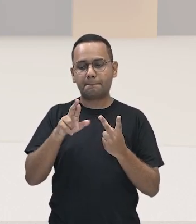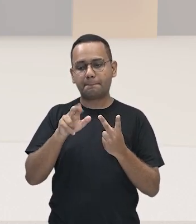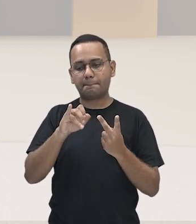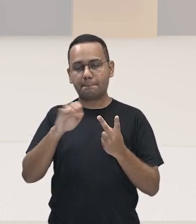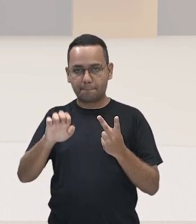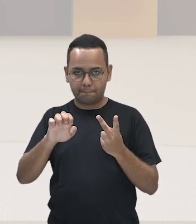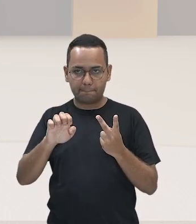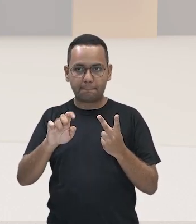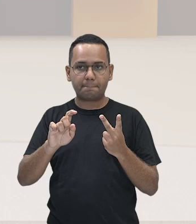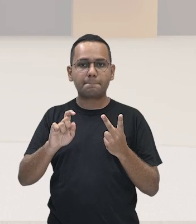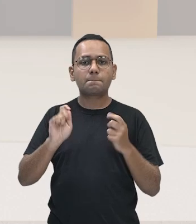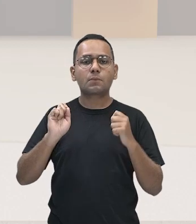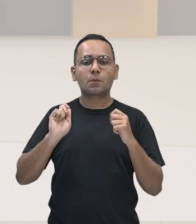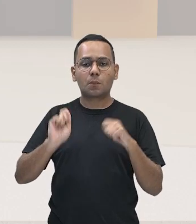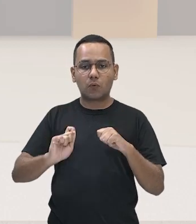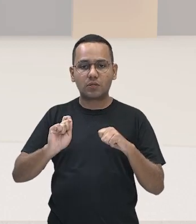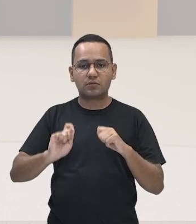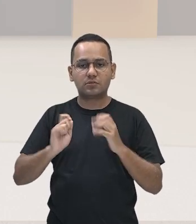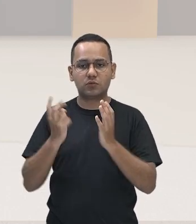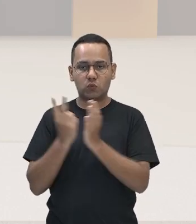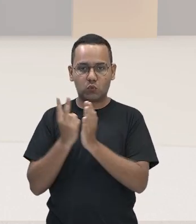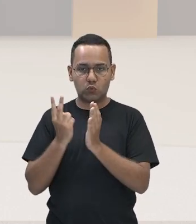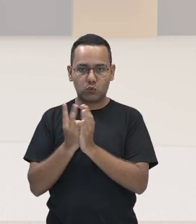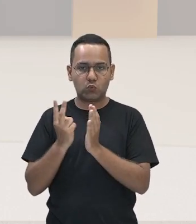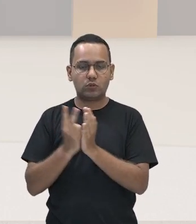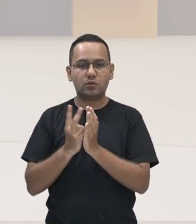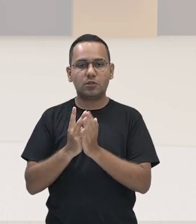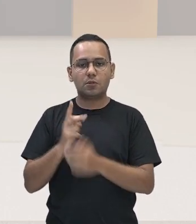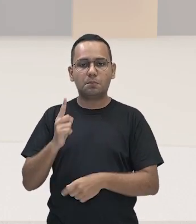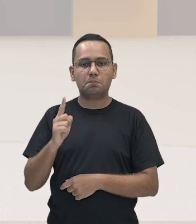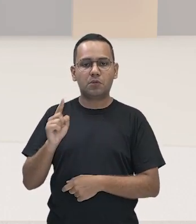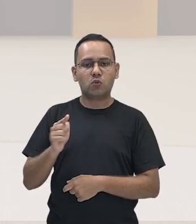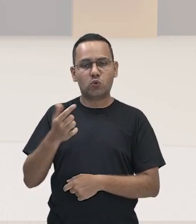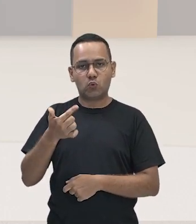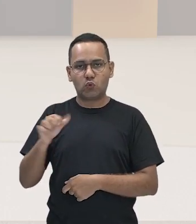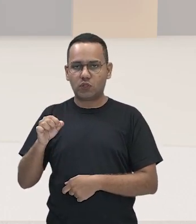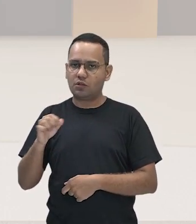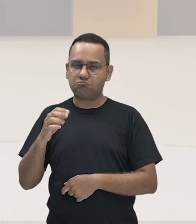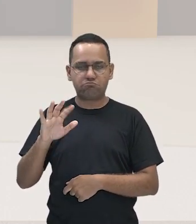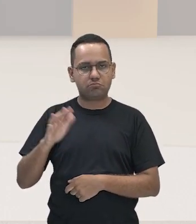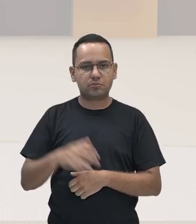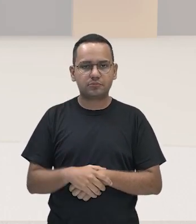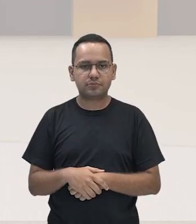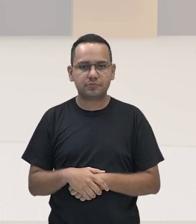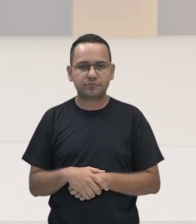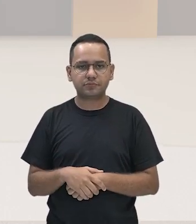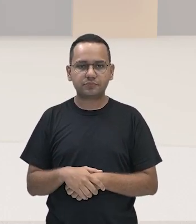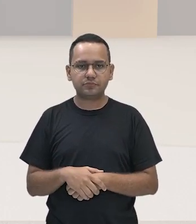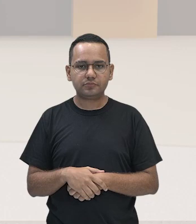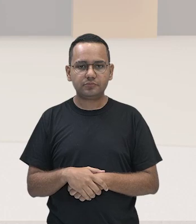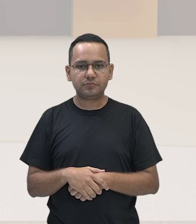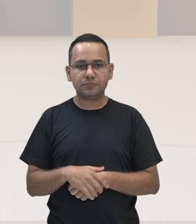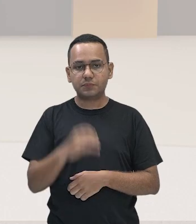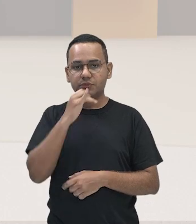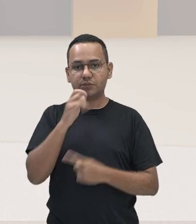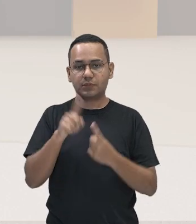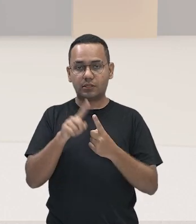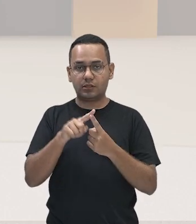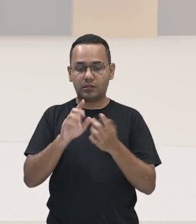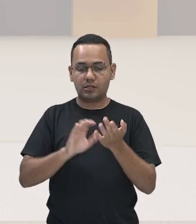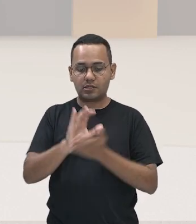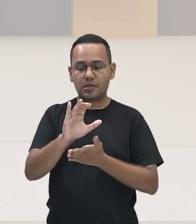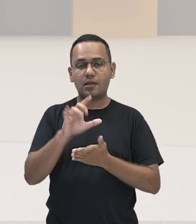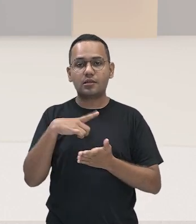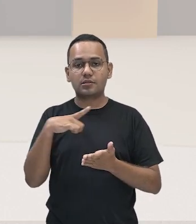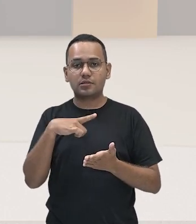1.200 e um pouquinho. Eu acho que a tabela SAC, né, professor, é mais interessante para quem de repente financia um veículo e